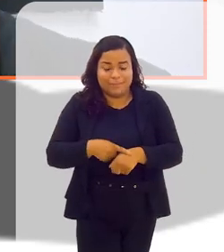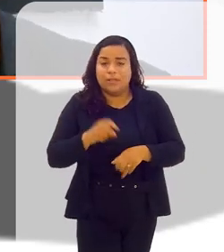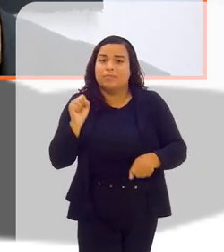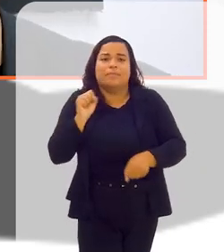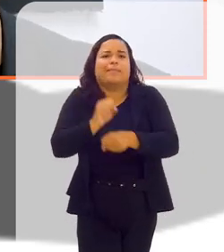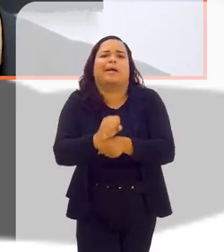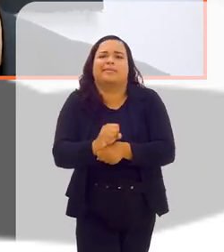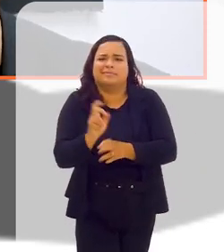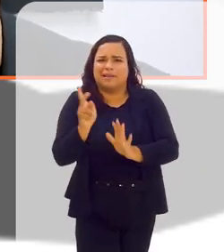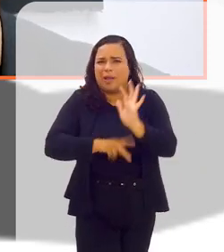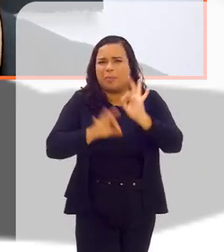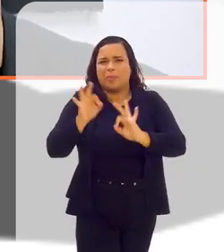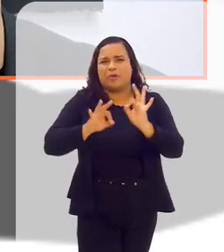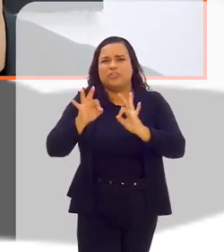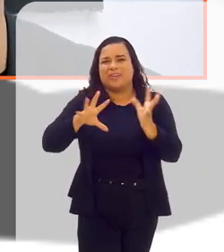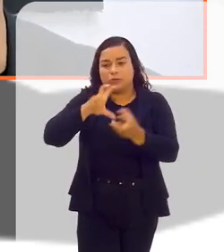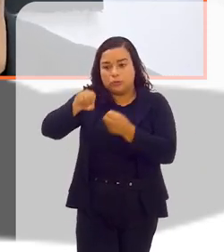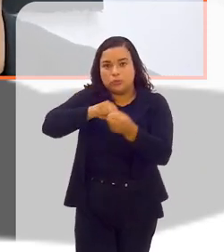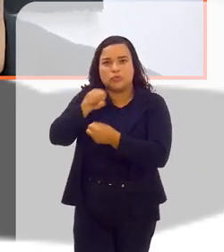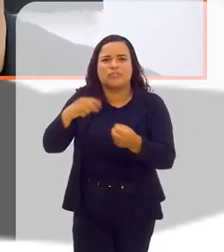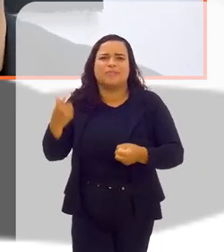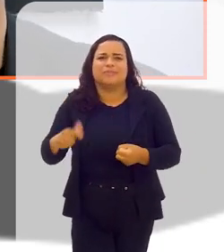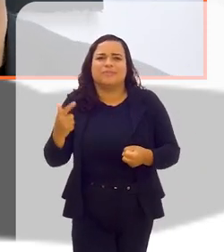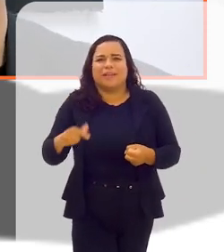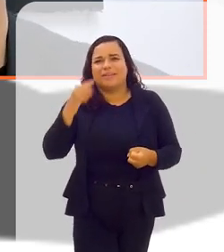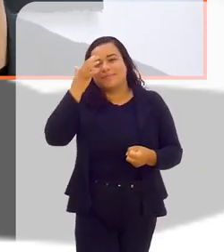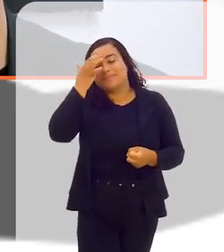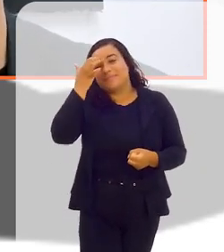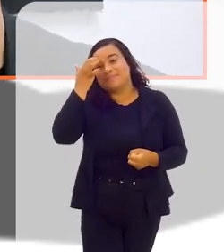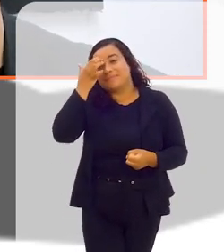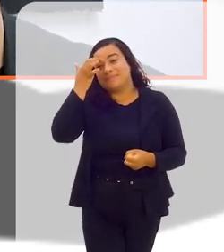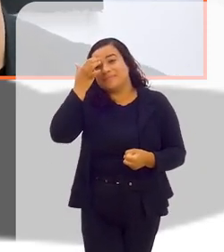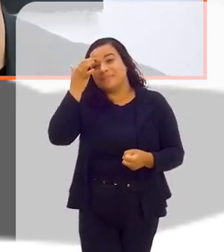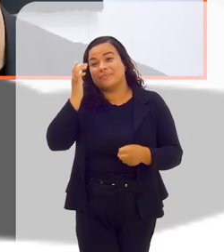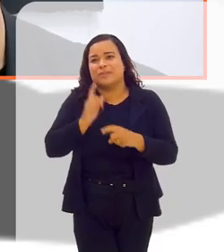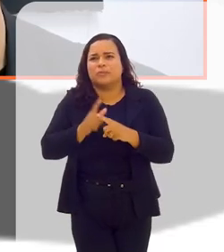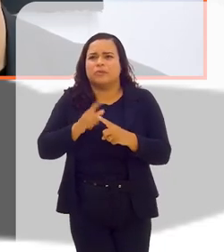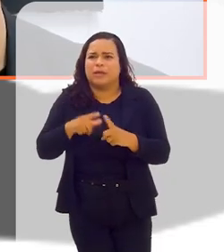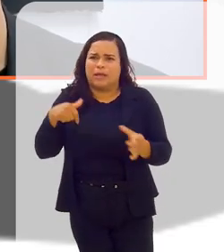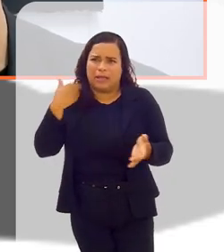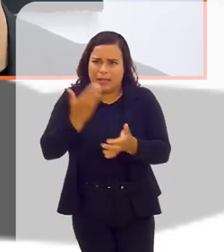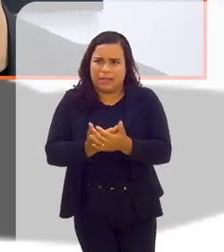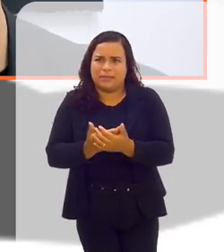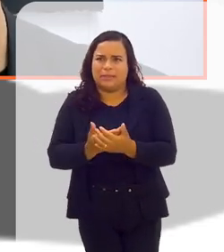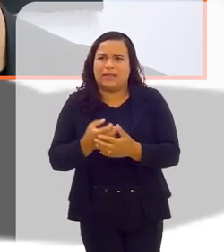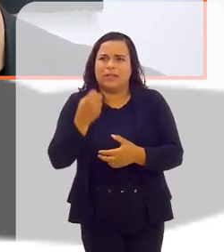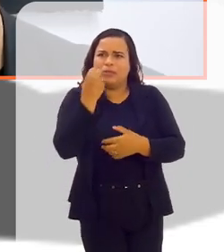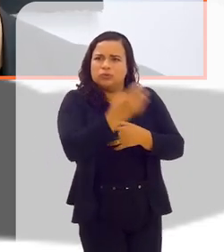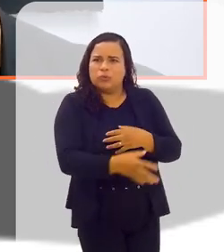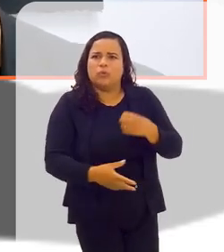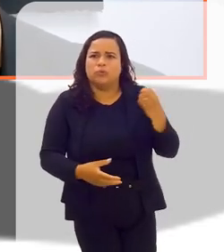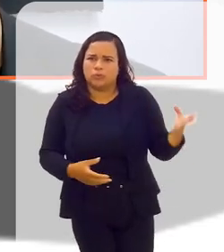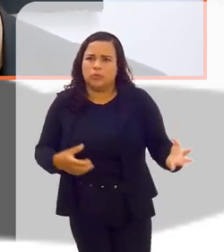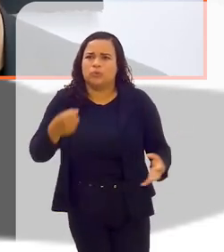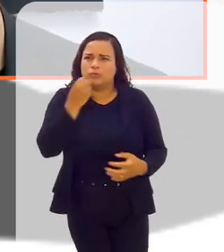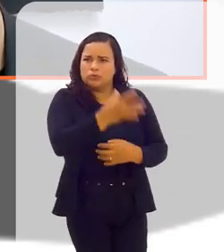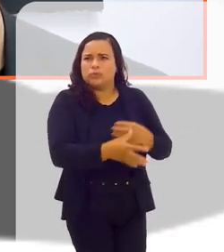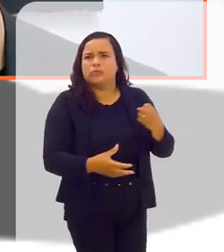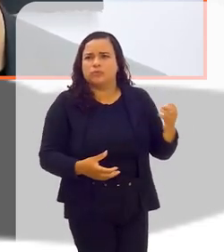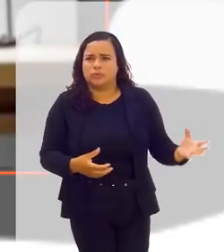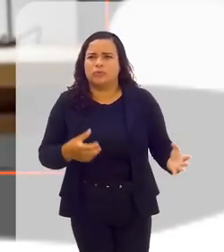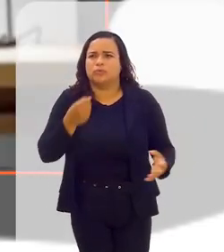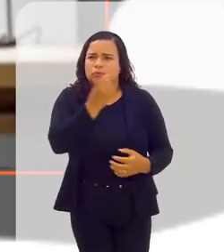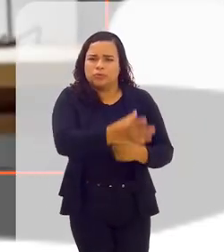ia conseguir fazer com que o projeto fosse sustentável. Então a gente Porque pensou em até agora a gente está só doando, você está me dizendo que a sua indústria